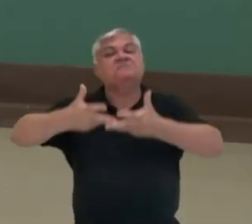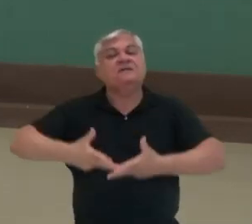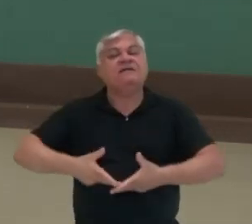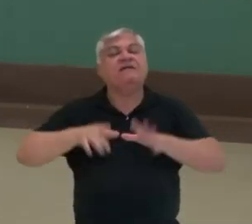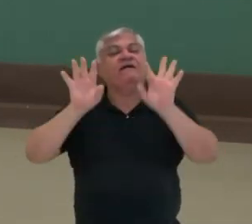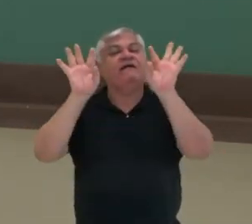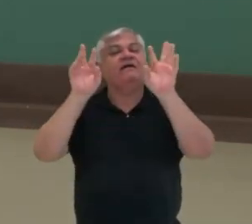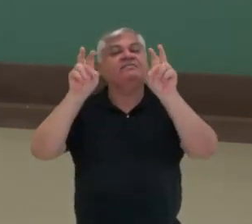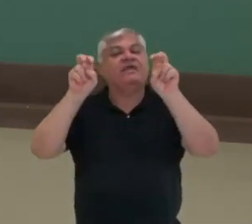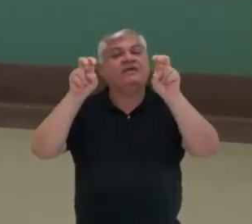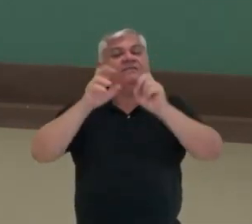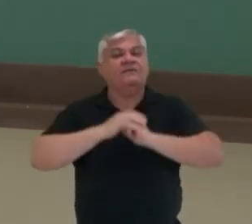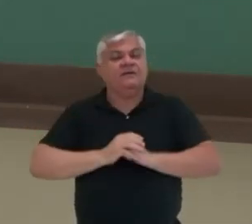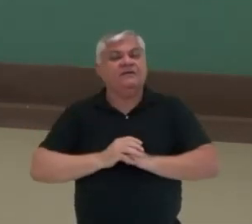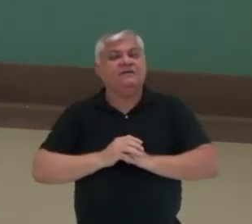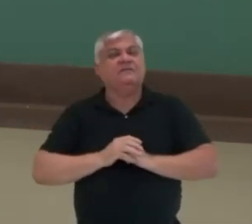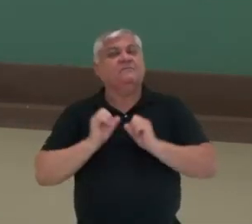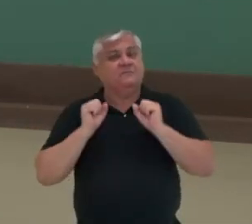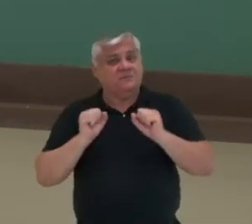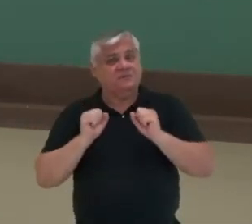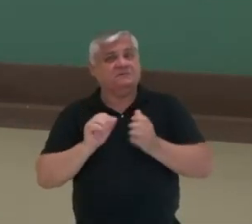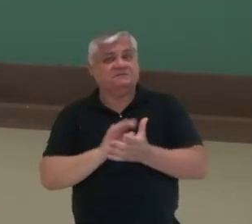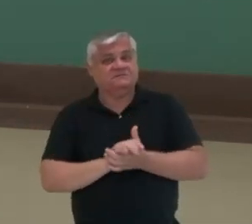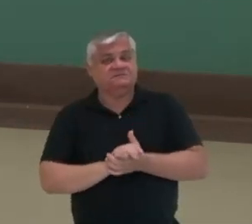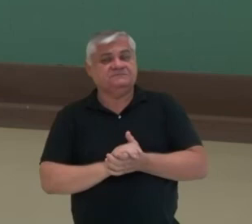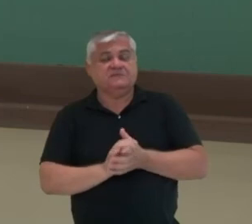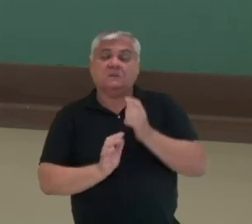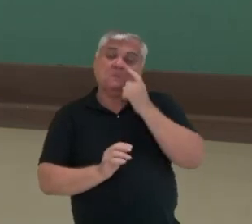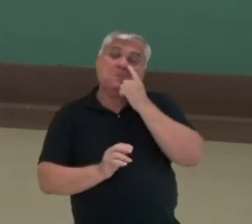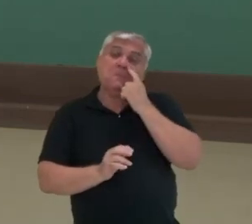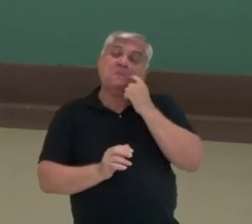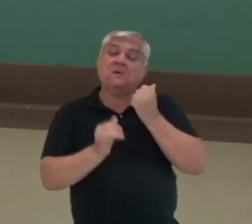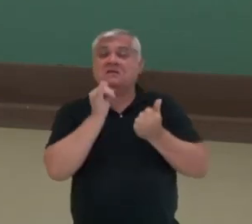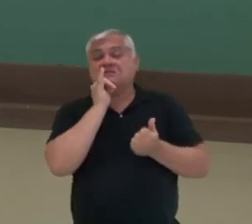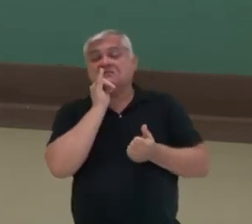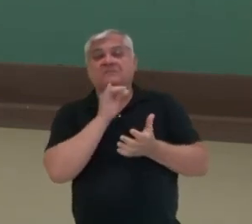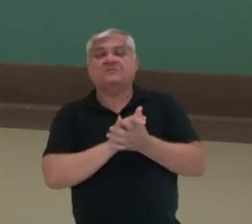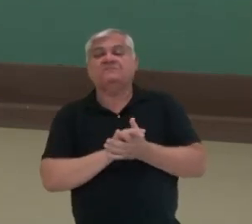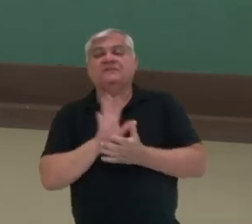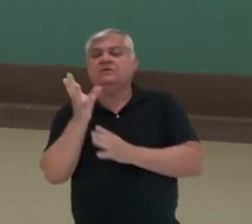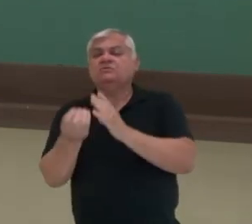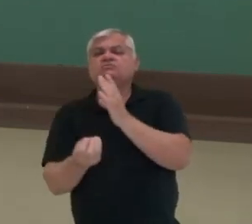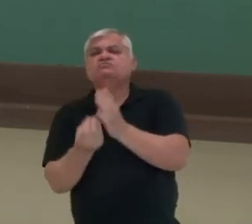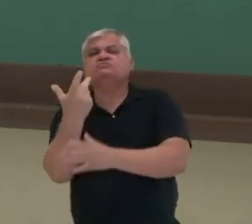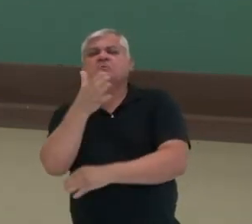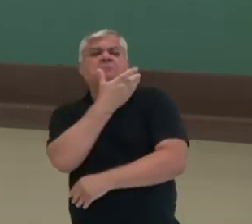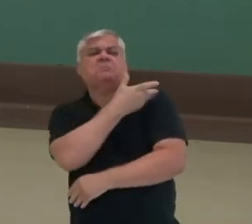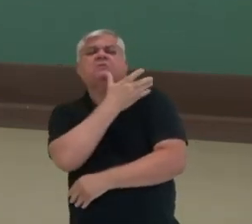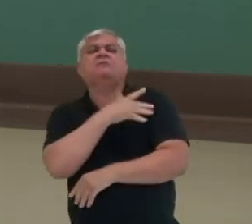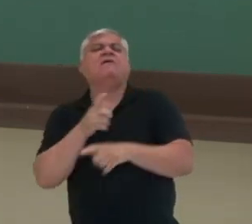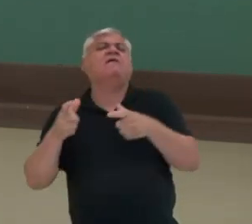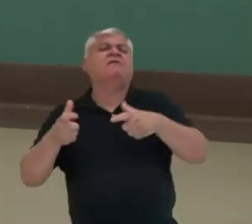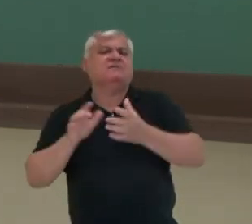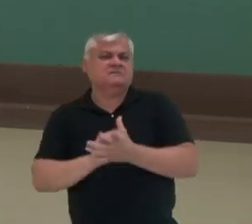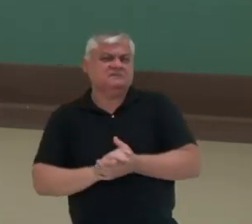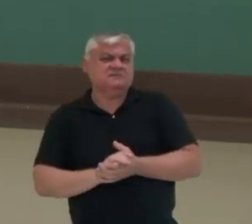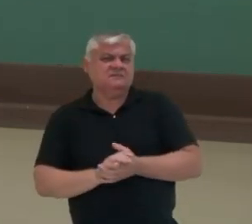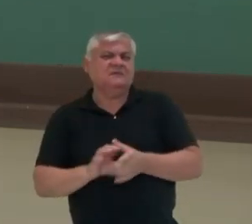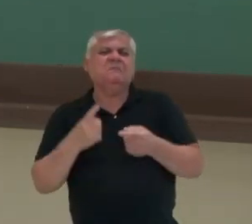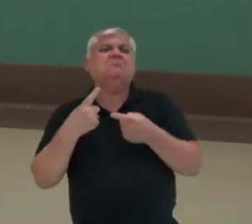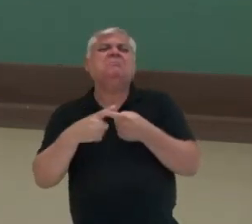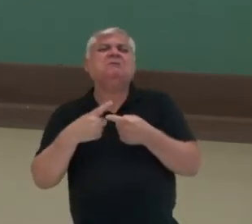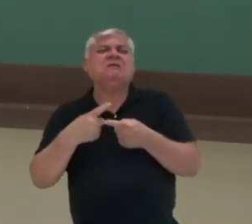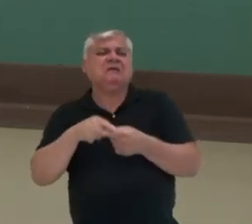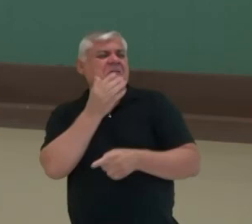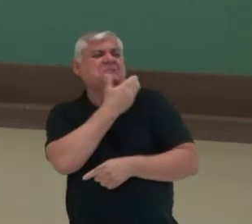pode ser o início de uma discussão. Vocês poderiam se questionar qual a origem dos preconceitos, por que eles existem,